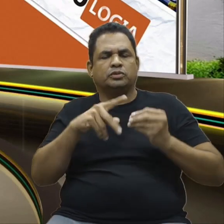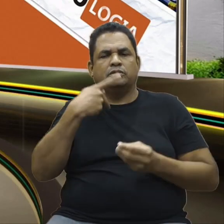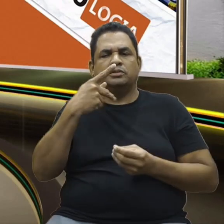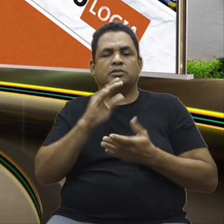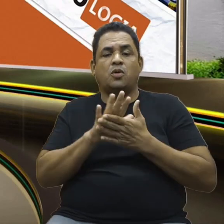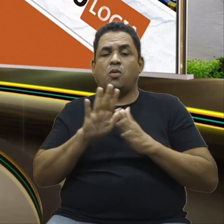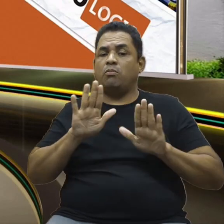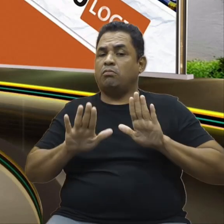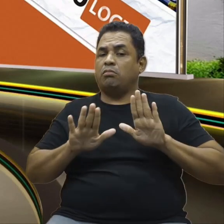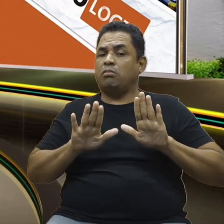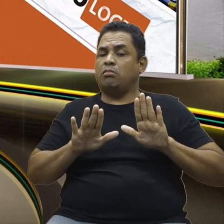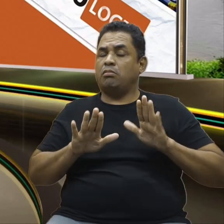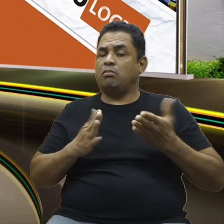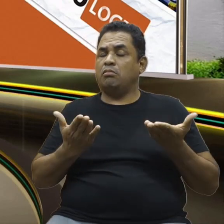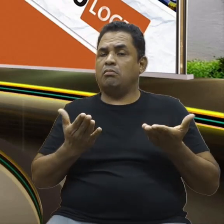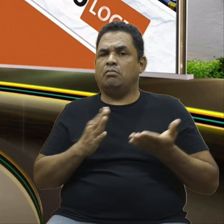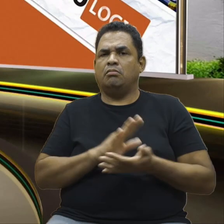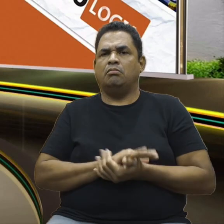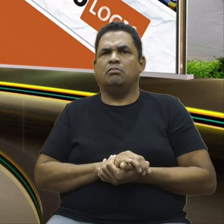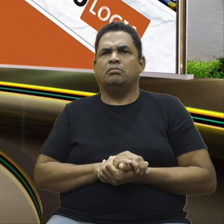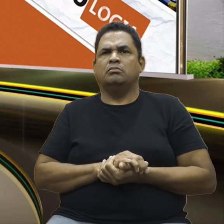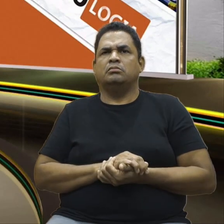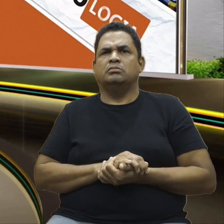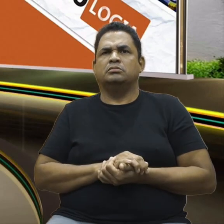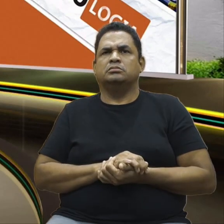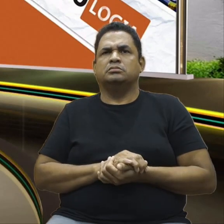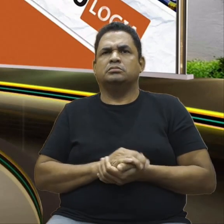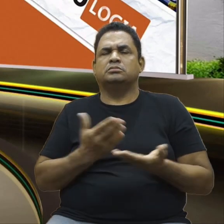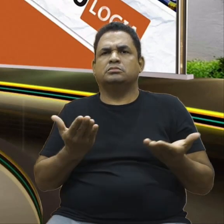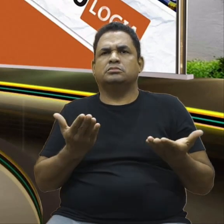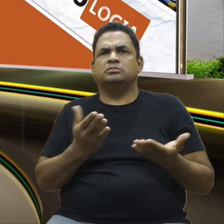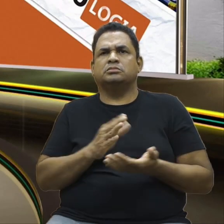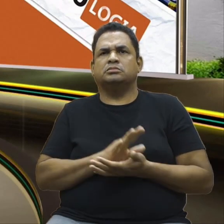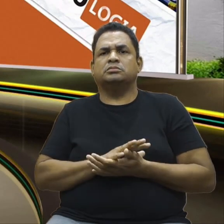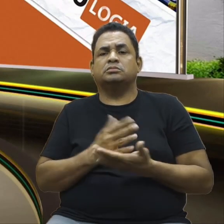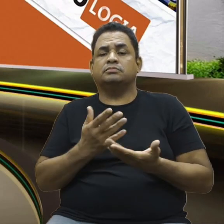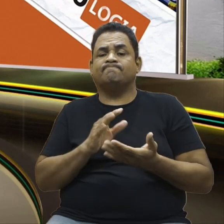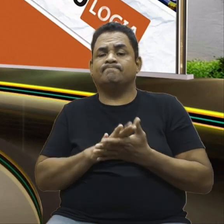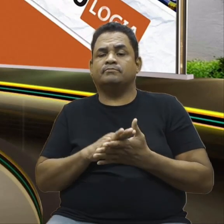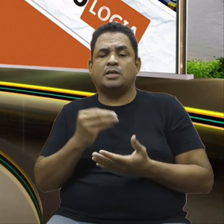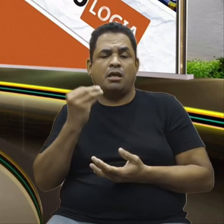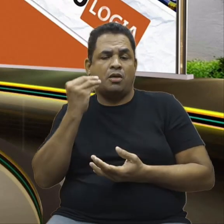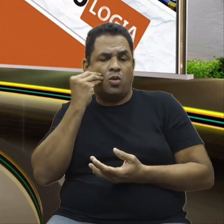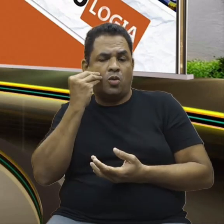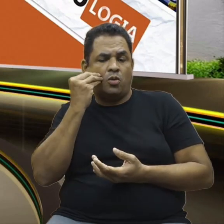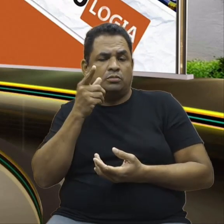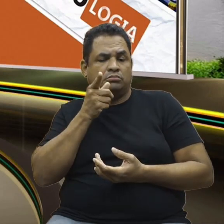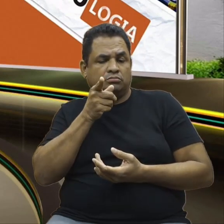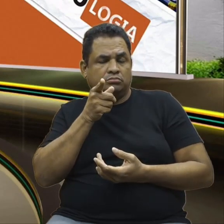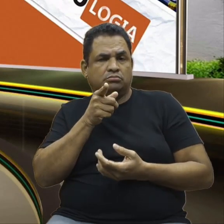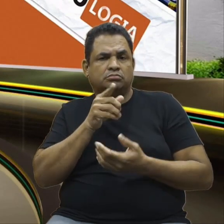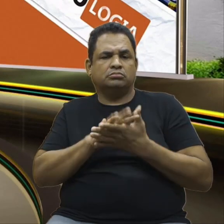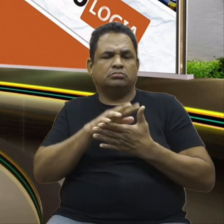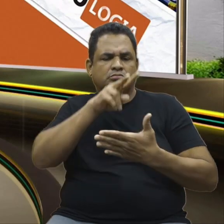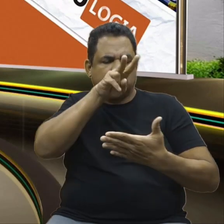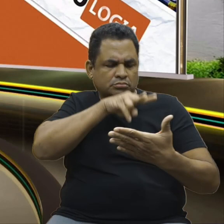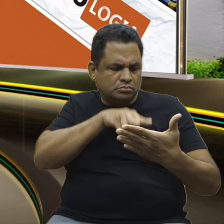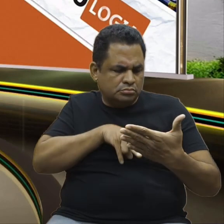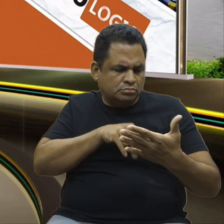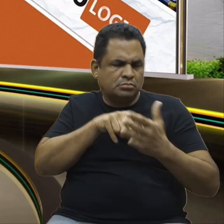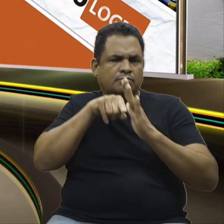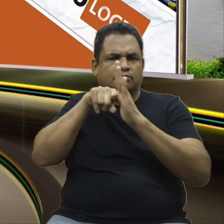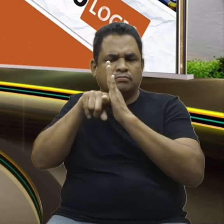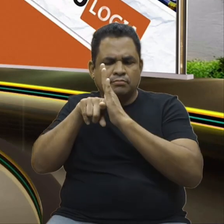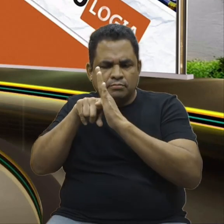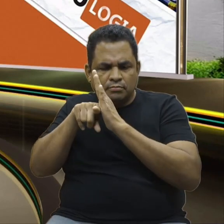Cuidado, cuidado. Antes de você acreditar em tudo que falam, experimente por você mesmo ler,